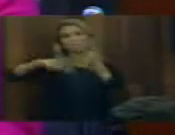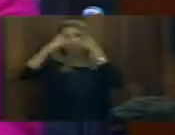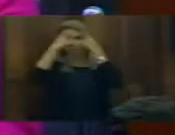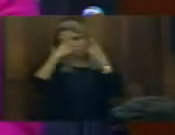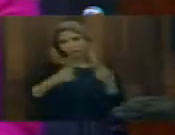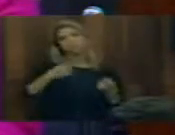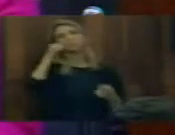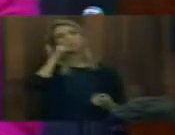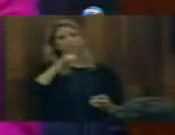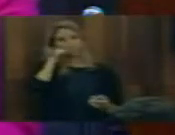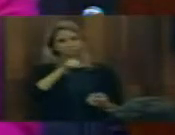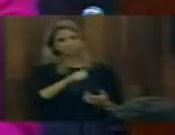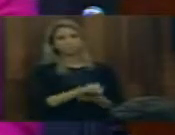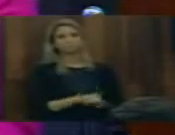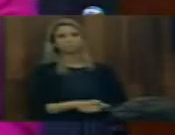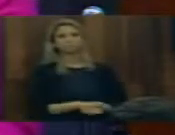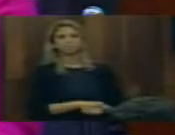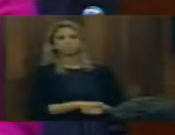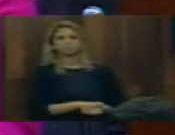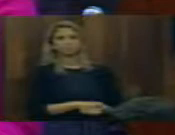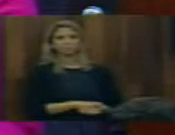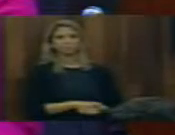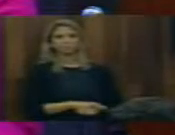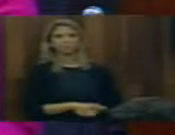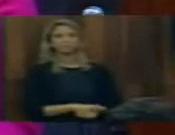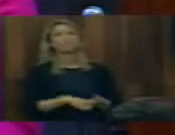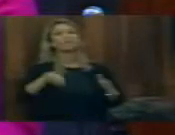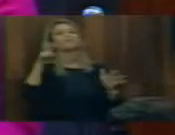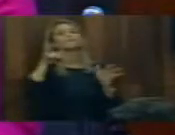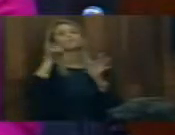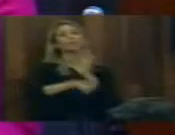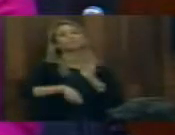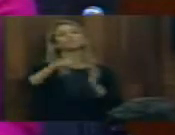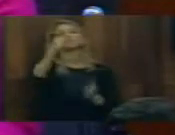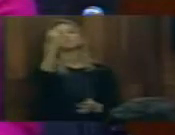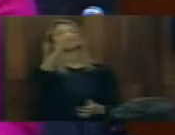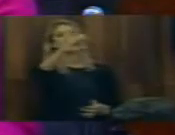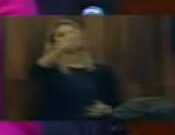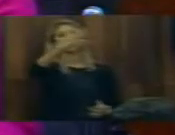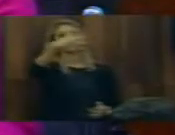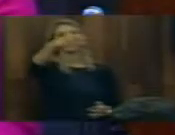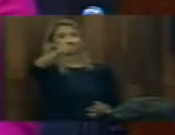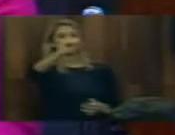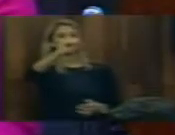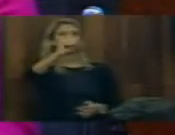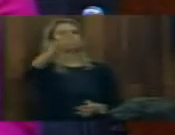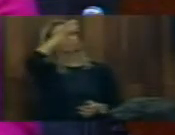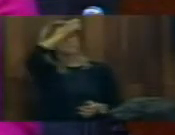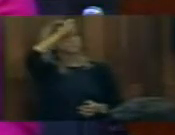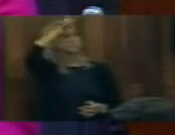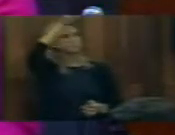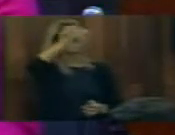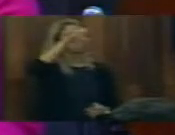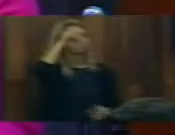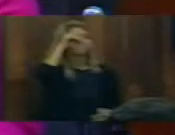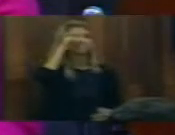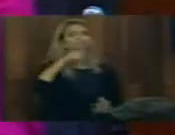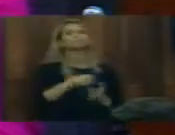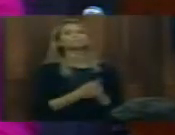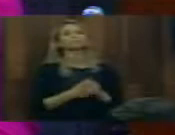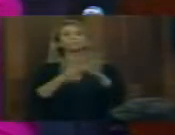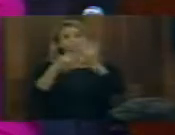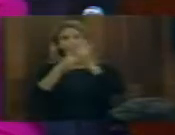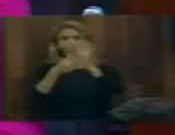número 138-2019. Veto 0040-2019, Adriano Guilherme Esteves Moreno, dispõe sobre